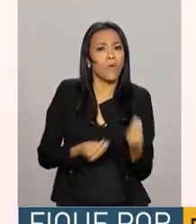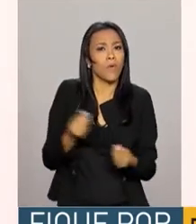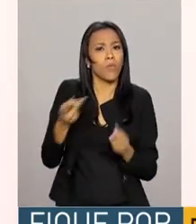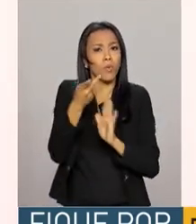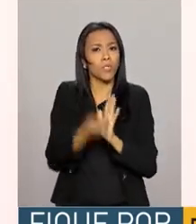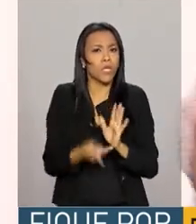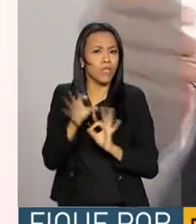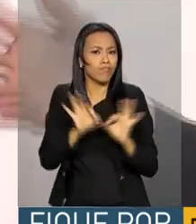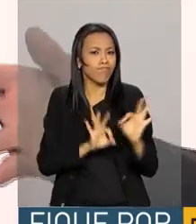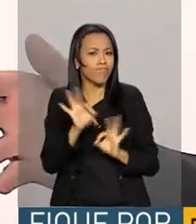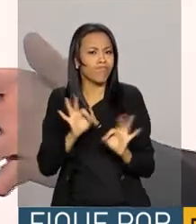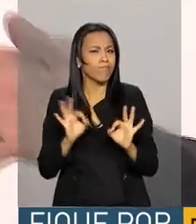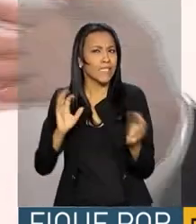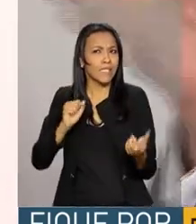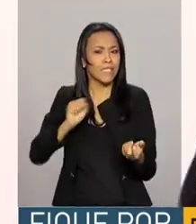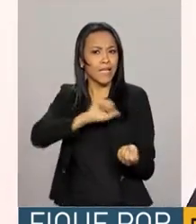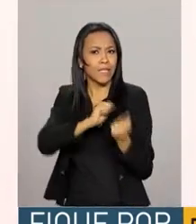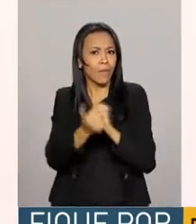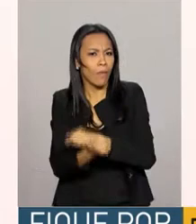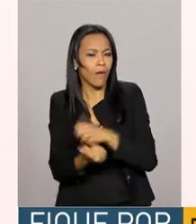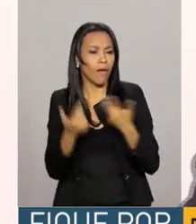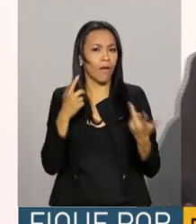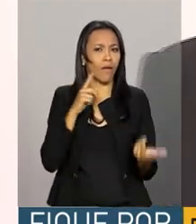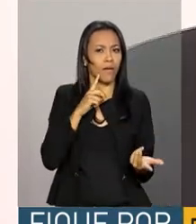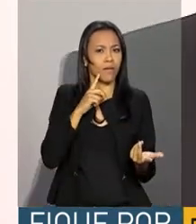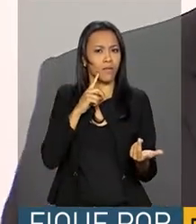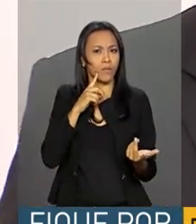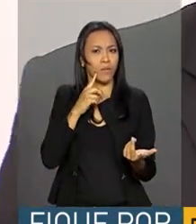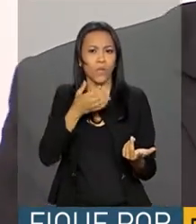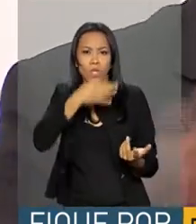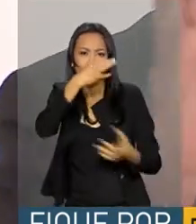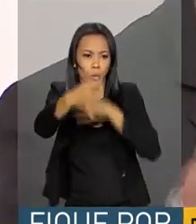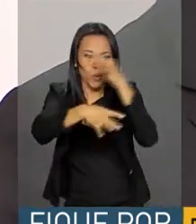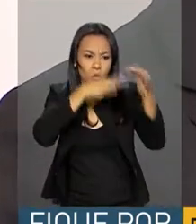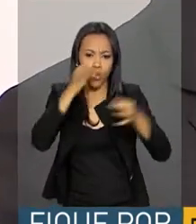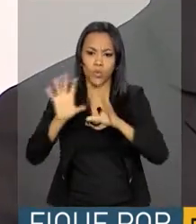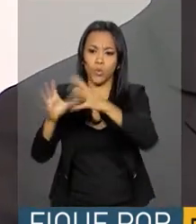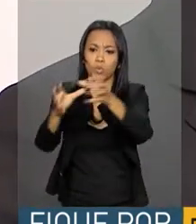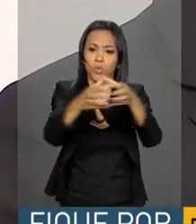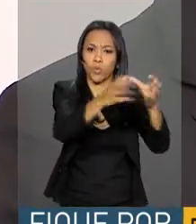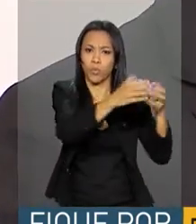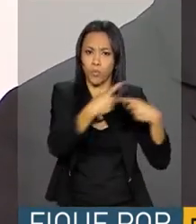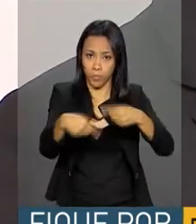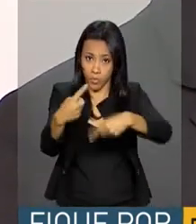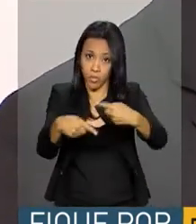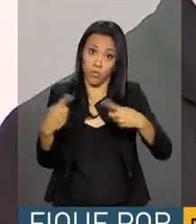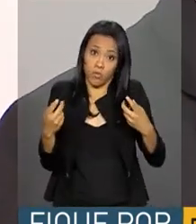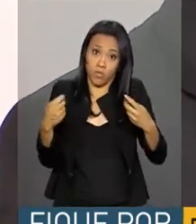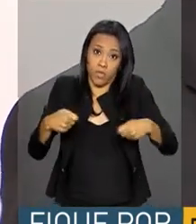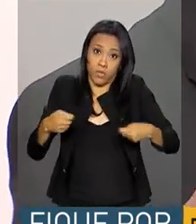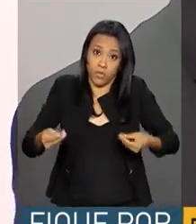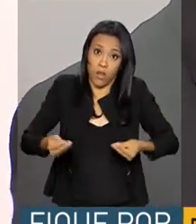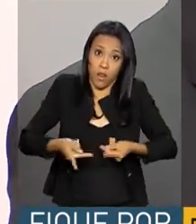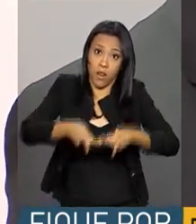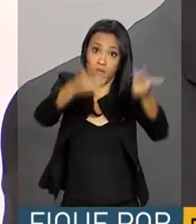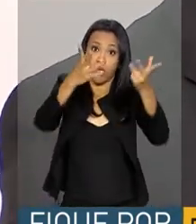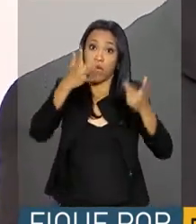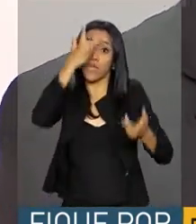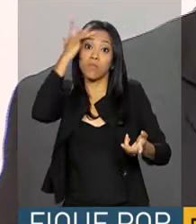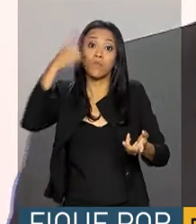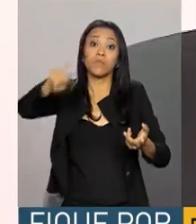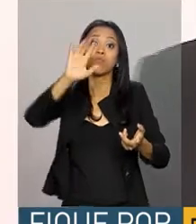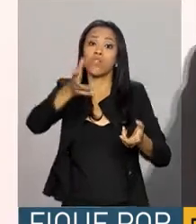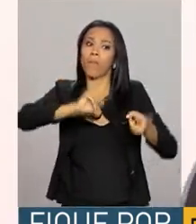projeto que foi adequado às populações dos vários partidos nós podemos levar adiante porque as pessoas já começam a perceber